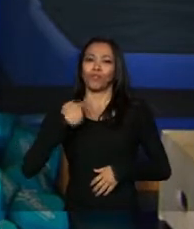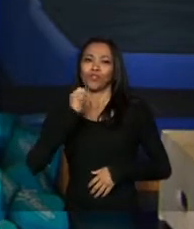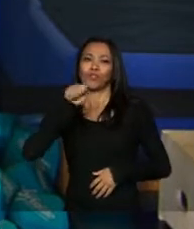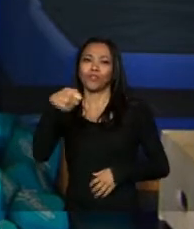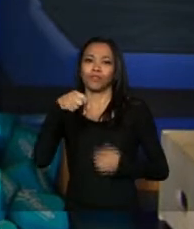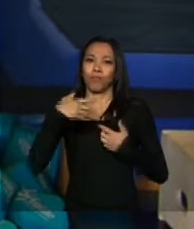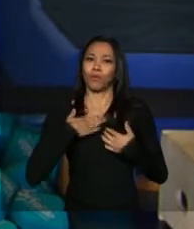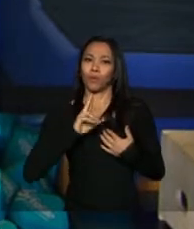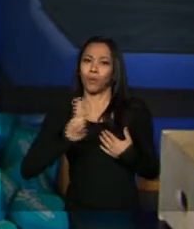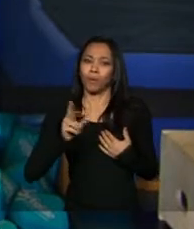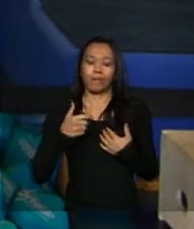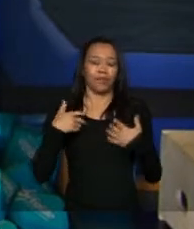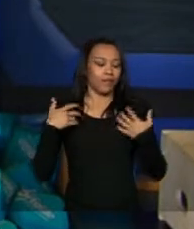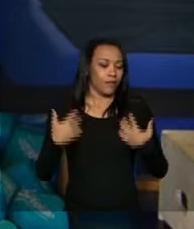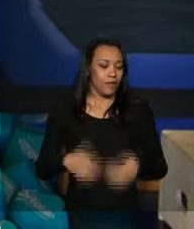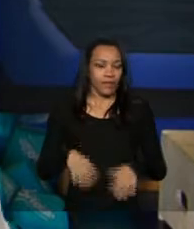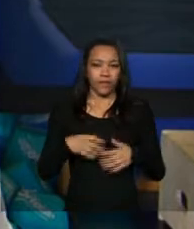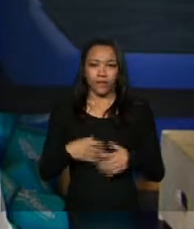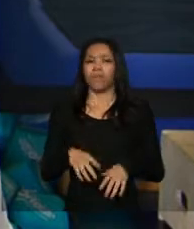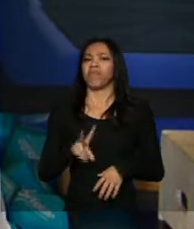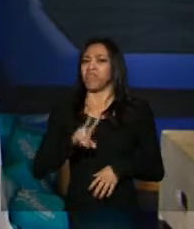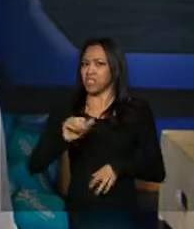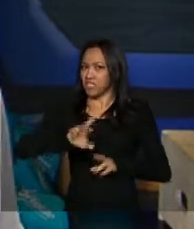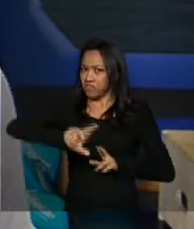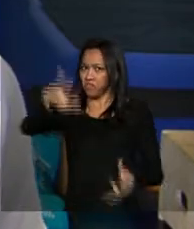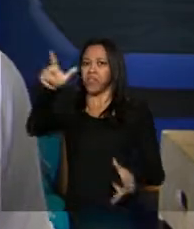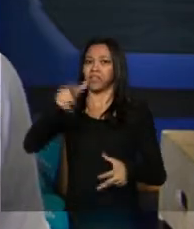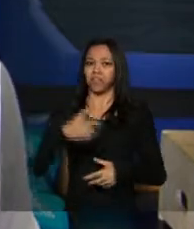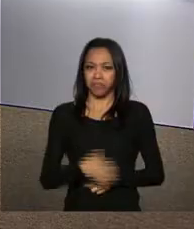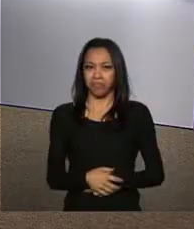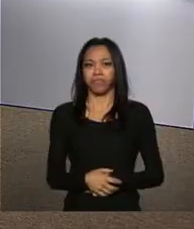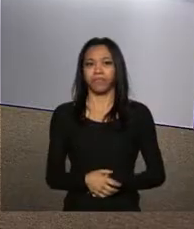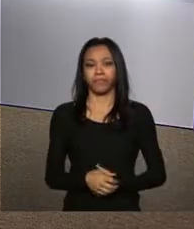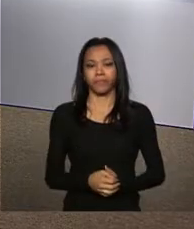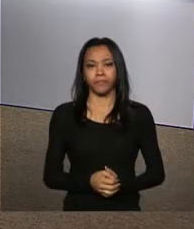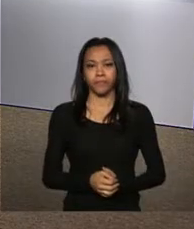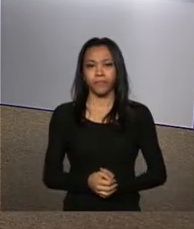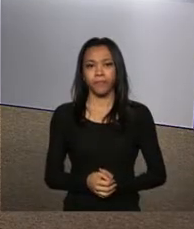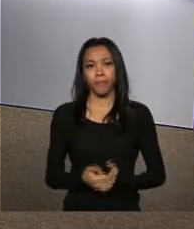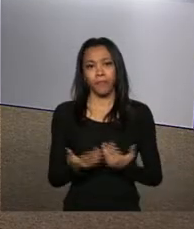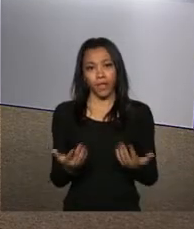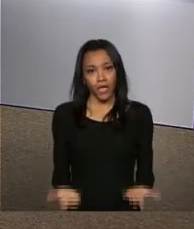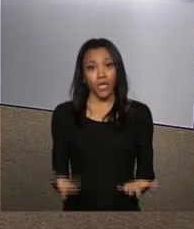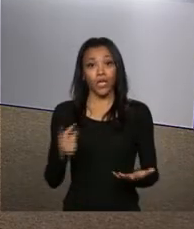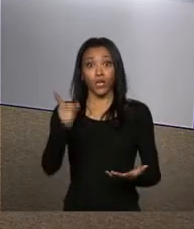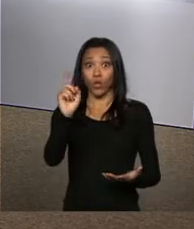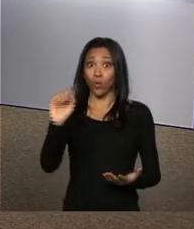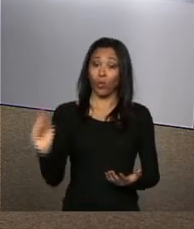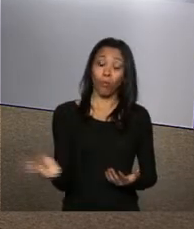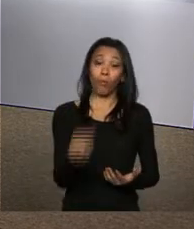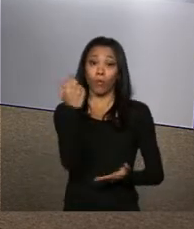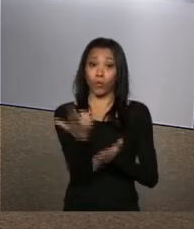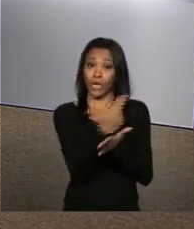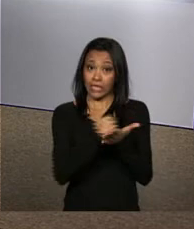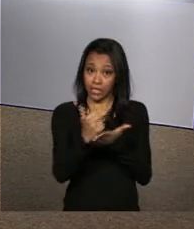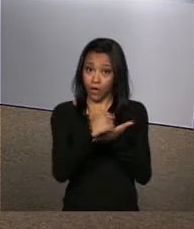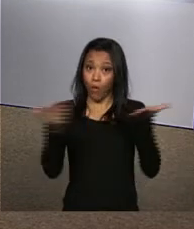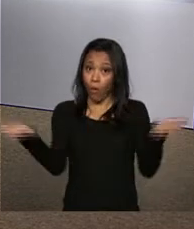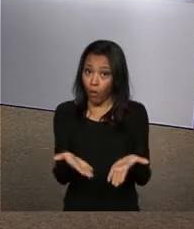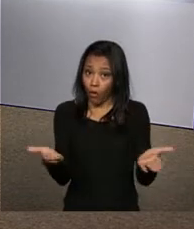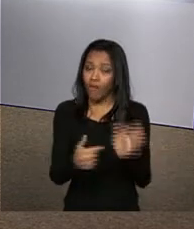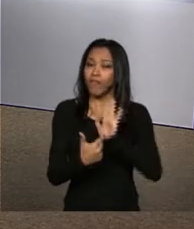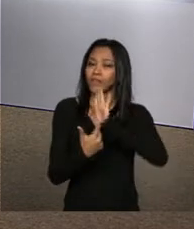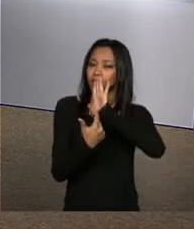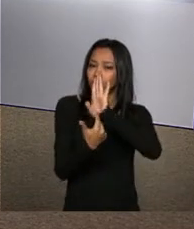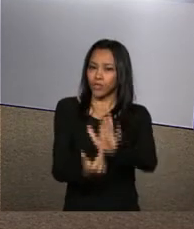acho que certamente vai fazer uma grande diferença na competição. E o maior símbolo olímpico vai ser apresentado